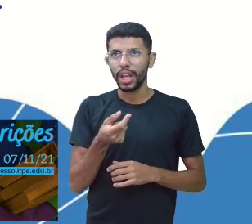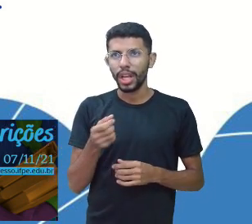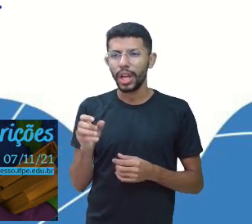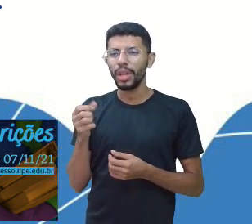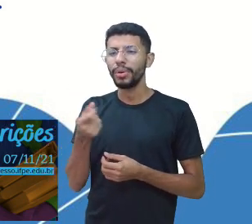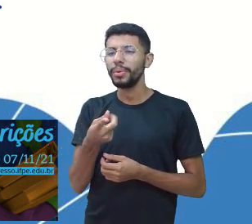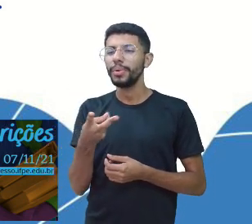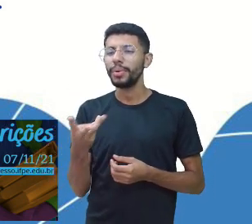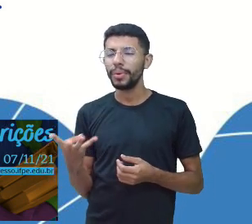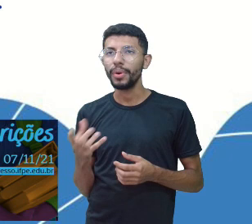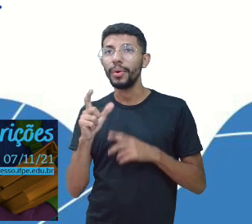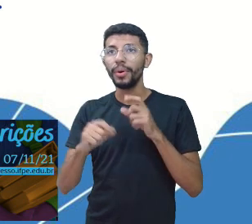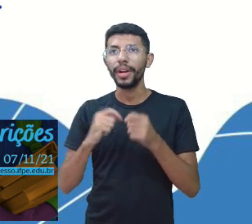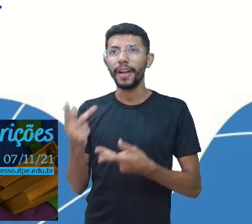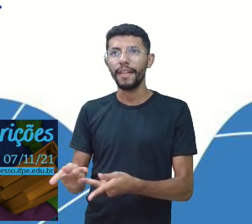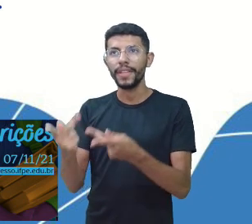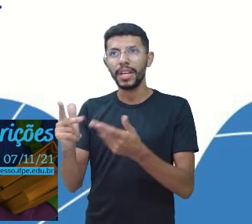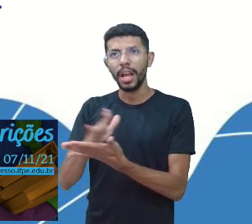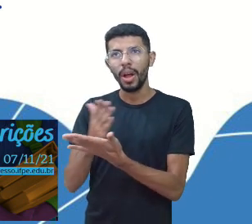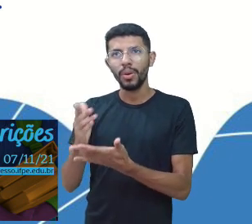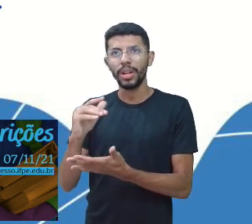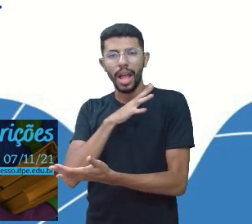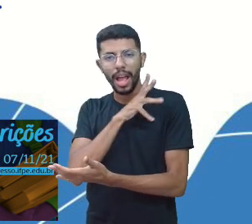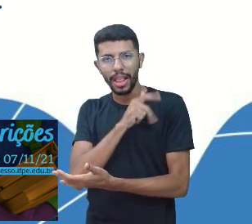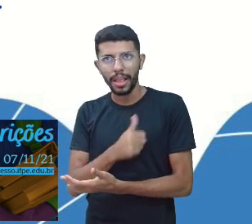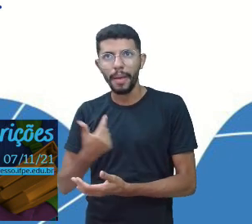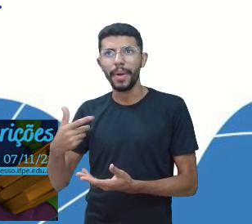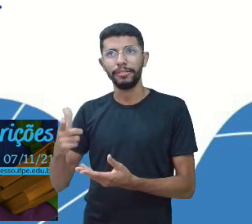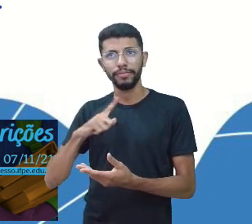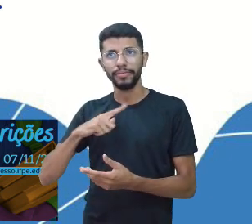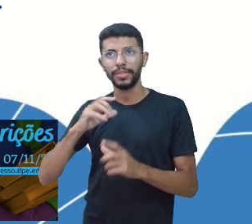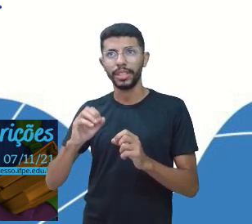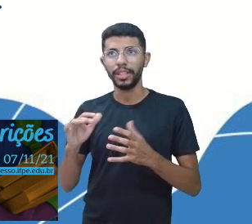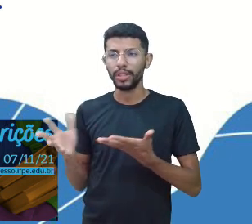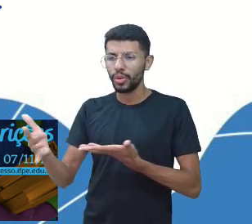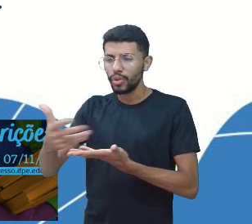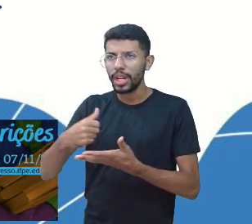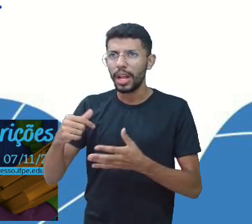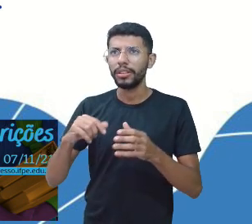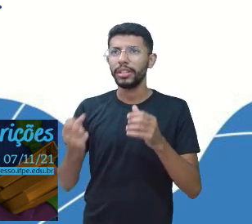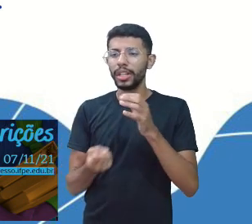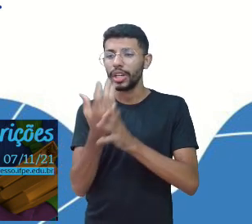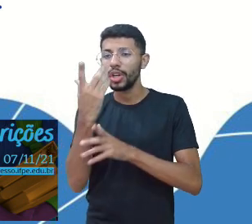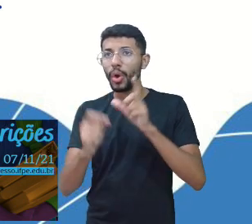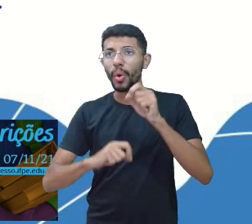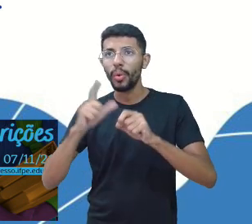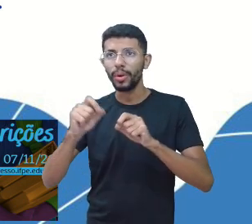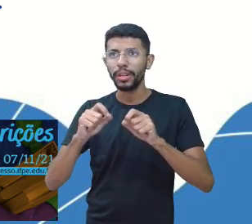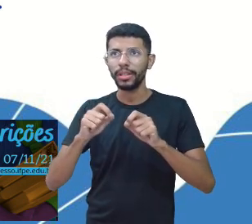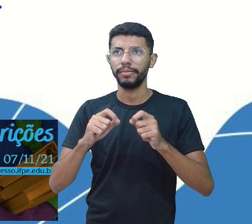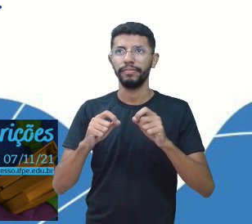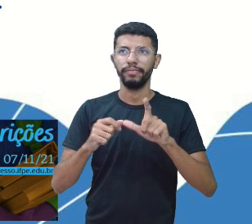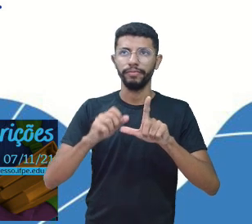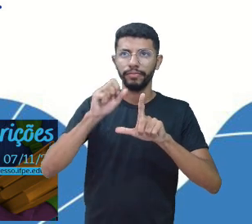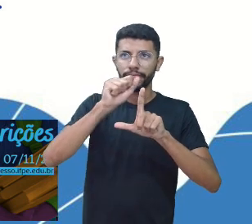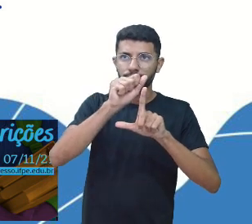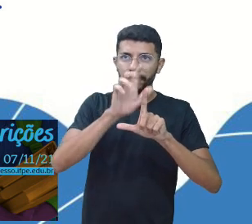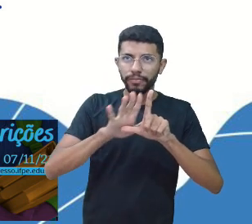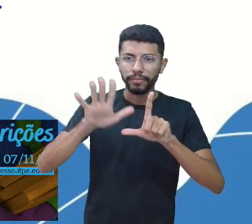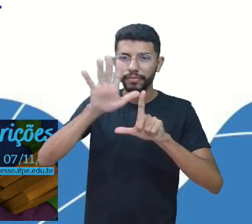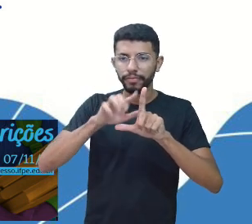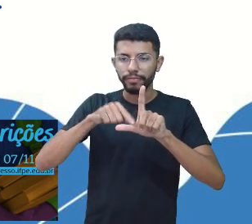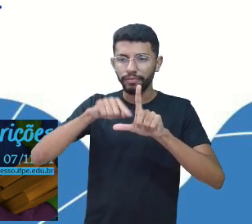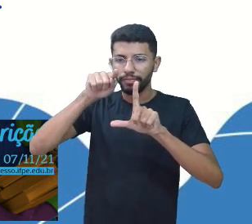receberam. Com os dados, construiu o gráfico abaixo. Então, tem aí o gráfico. No eixo horizontal, eu tenho os